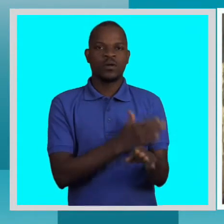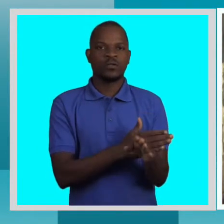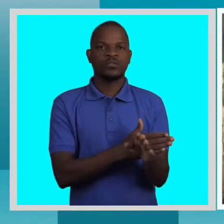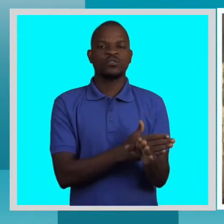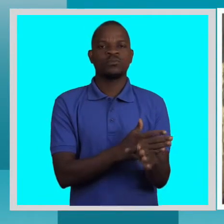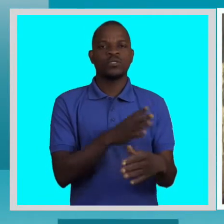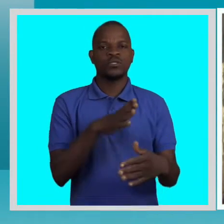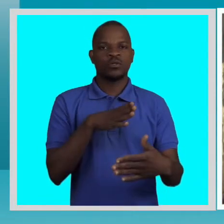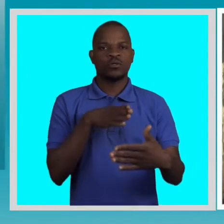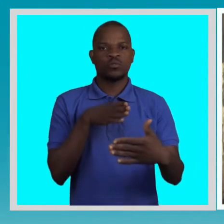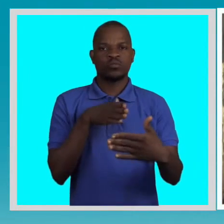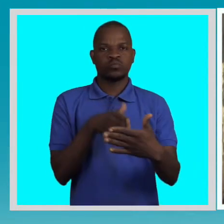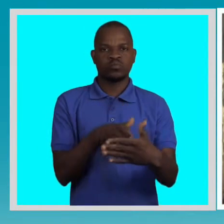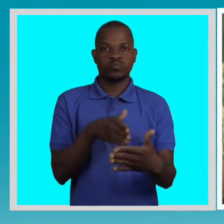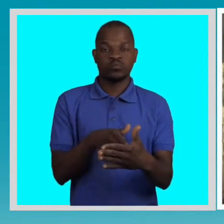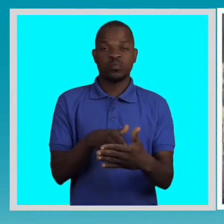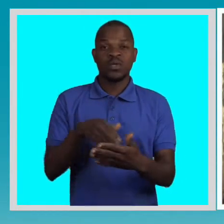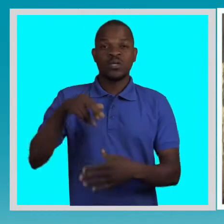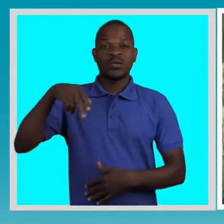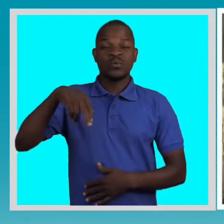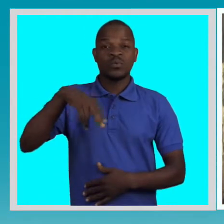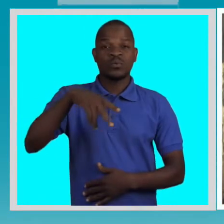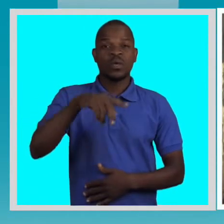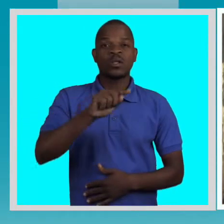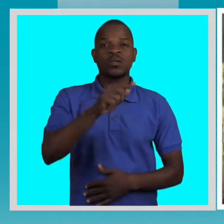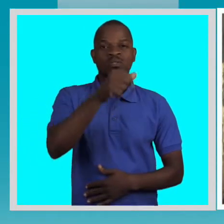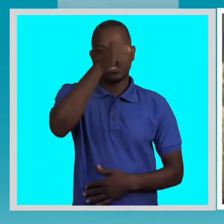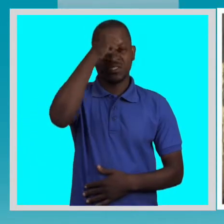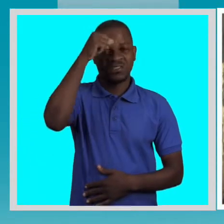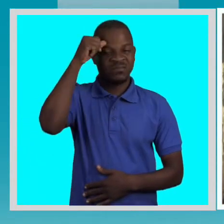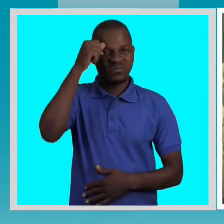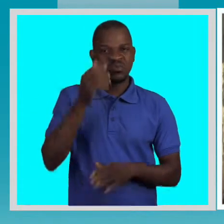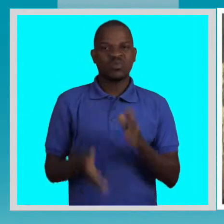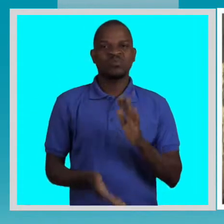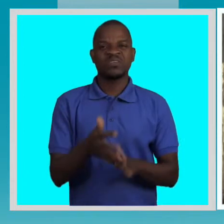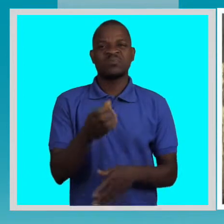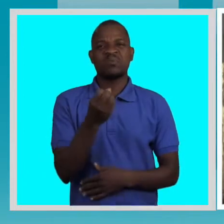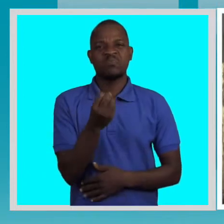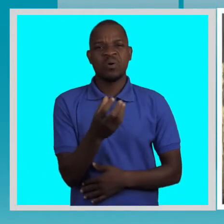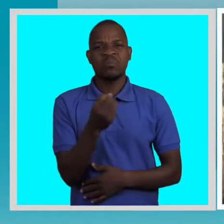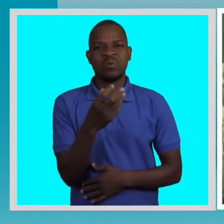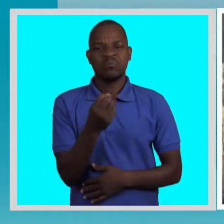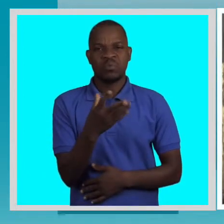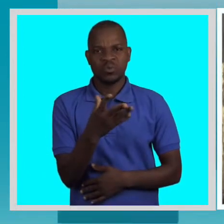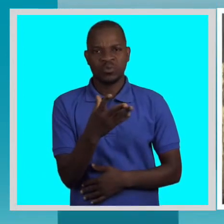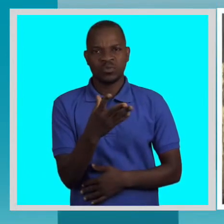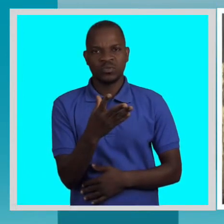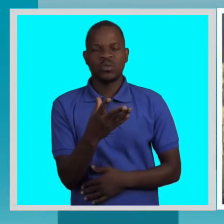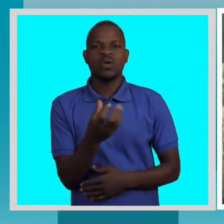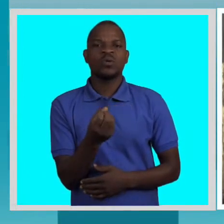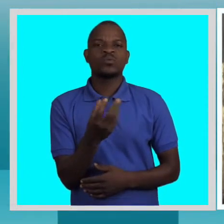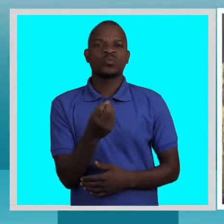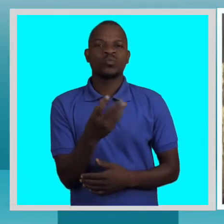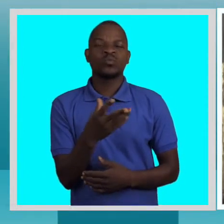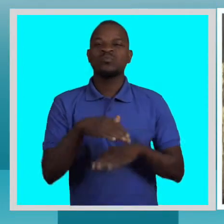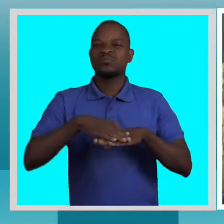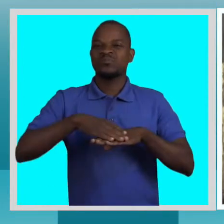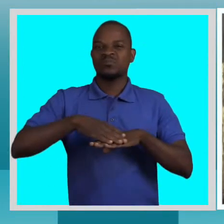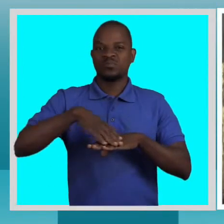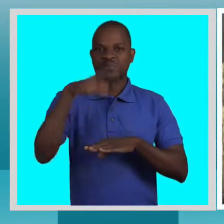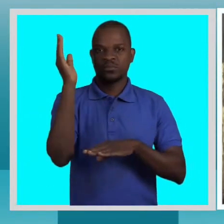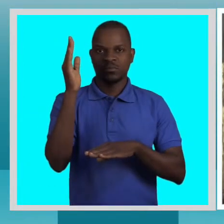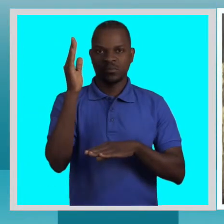Eu tinha muitos problemas de andar uma distância, me doía muito aqui, me doía aqui, não